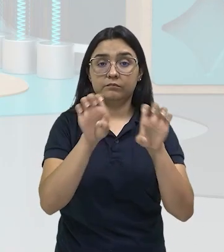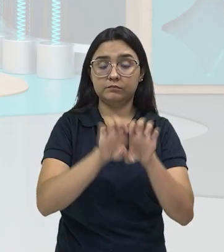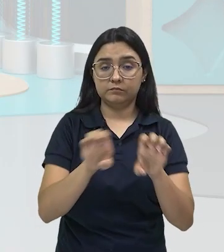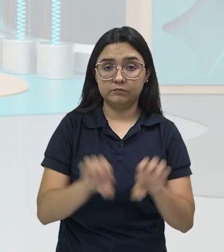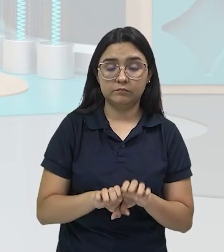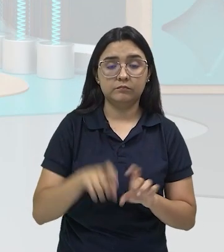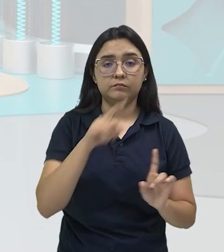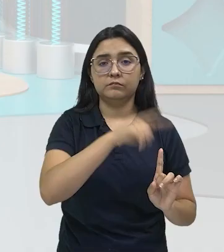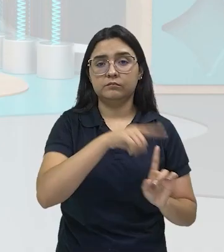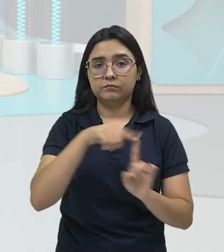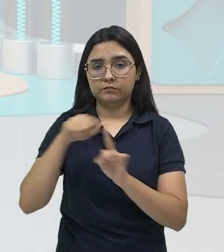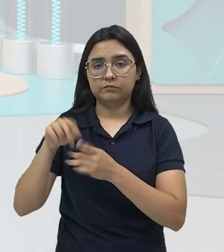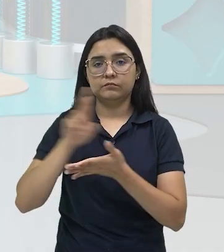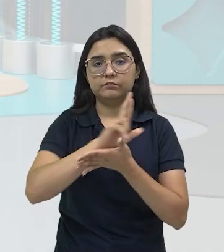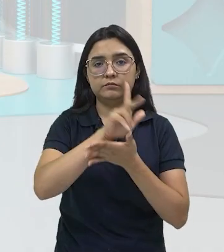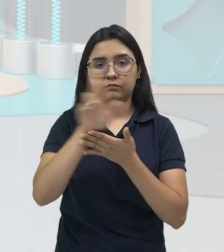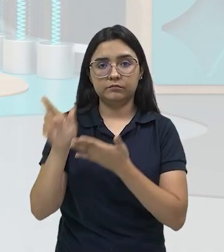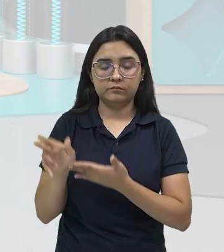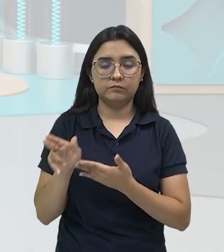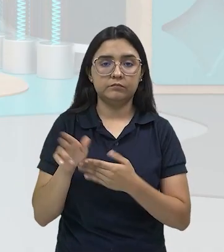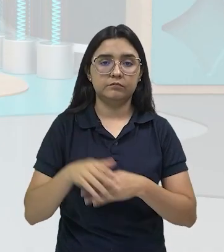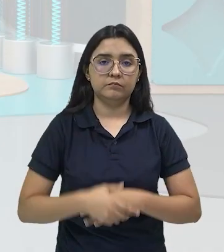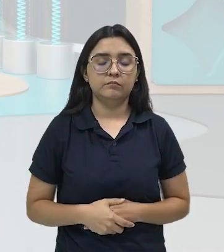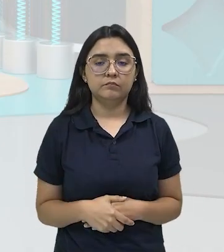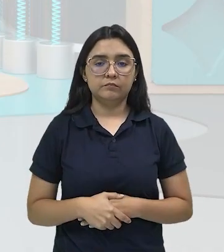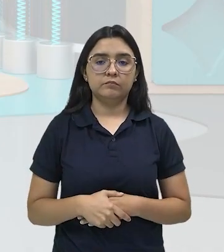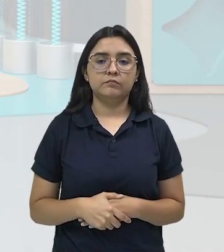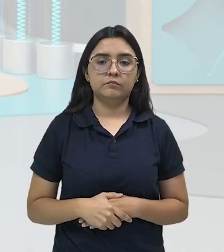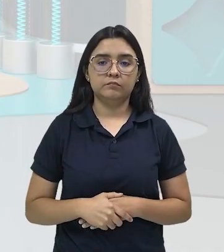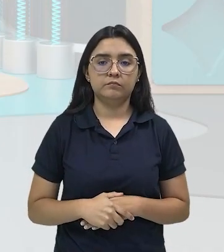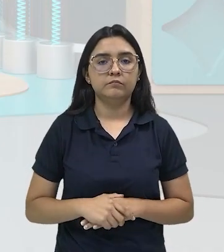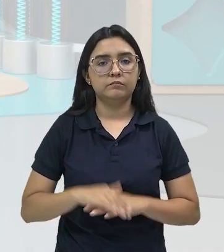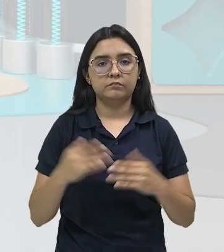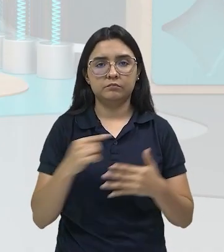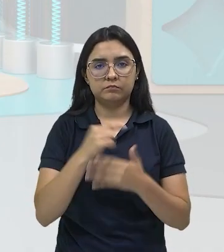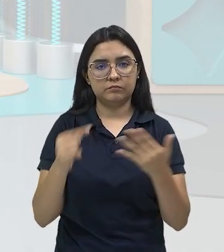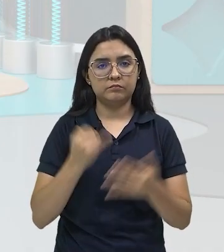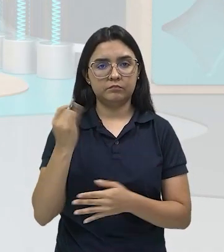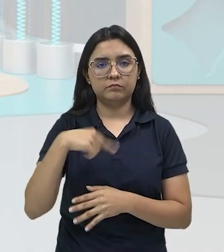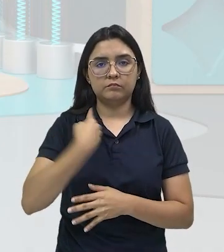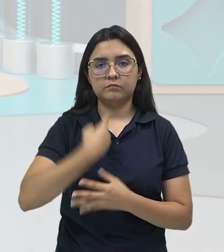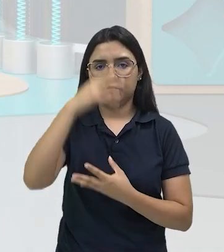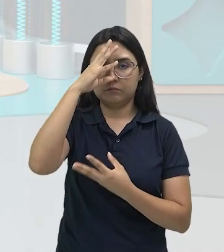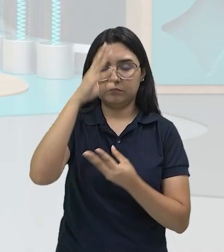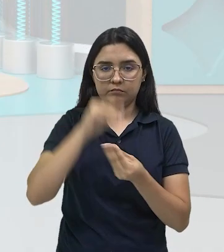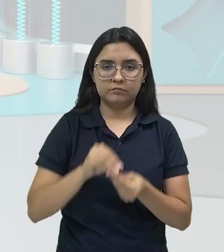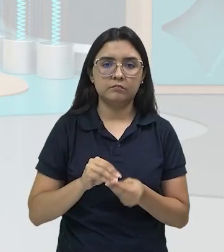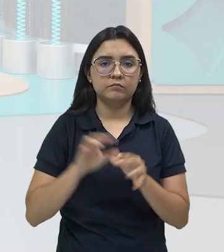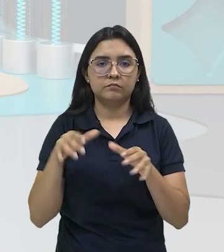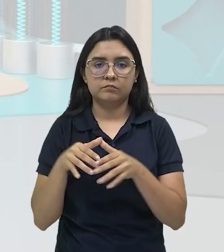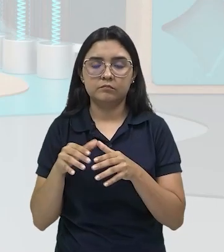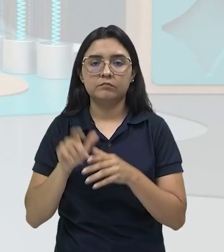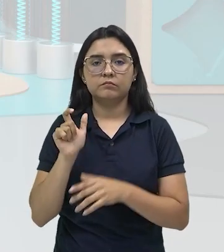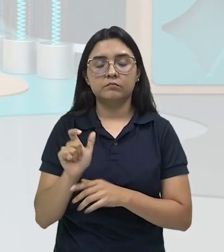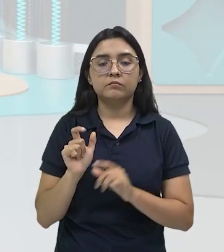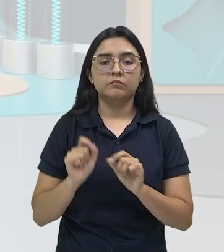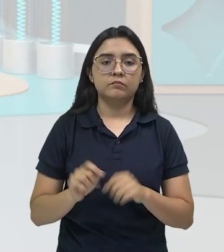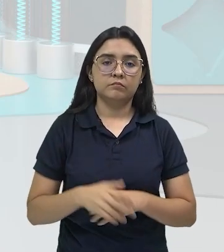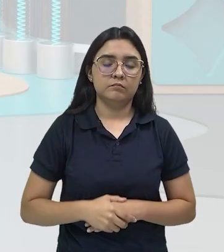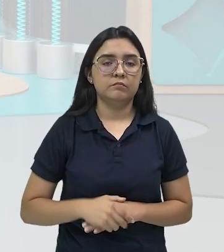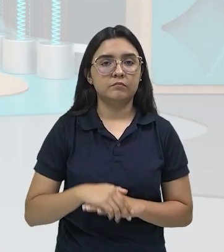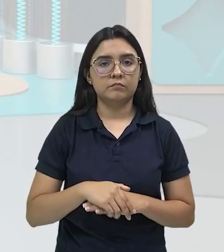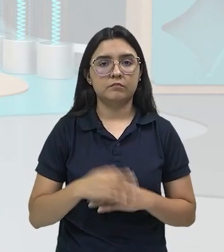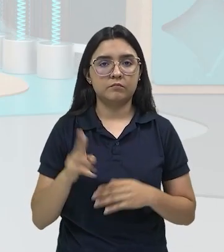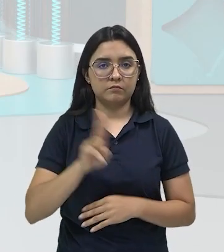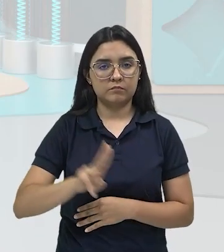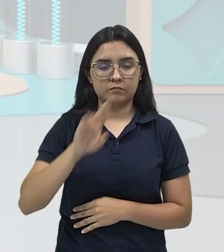formas, modos verbais que o verbo pode assumir e tempo. Todos eles muito importantes para a gente compreender essa classe de palavras que aparece bastante na